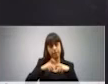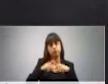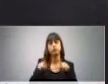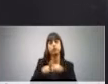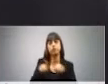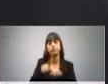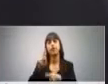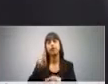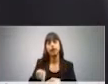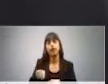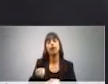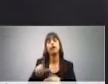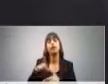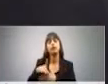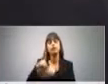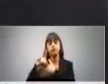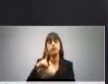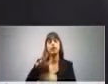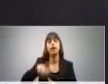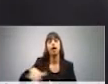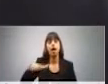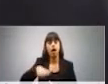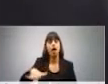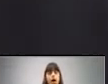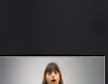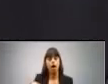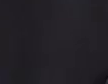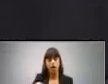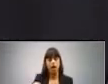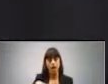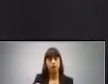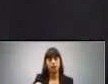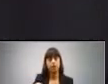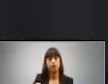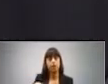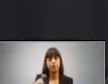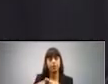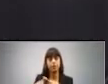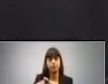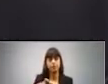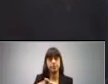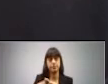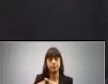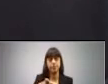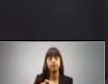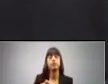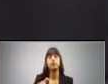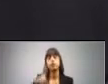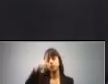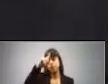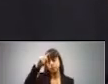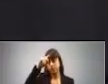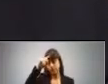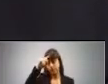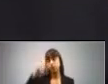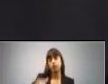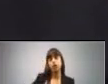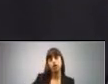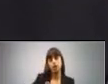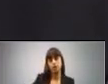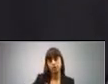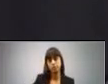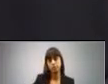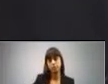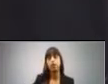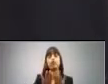Big Data do Hospital Albert Einstein, formado em Medicina pela Universidade de São Paulo, onde seguiu